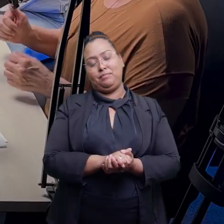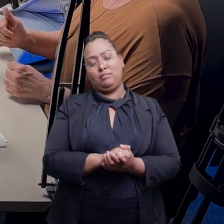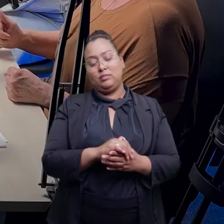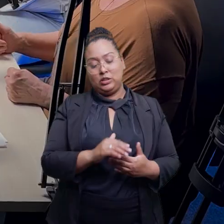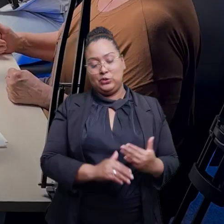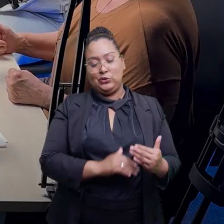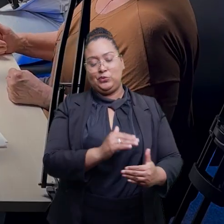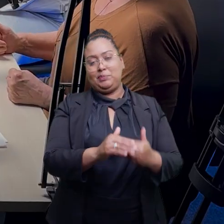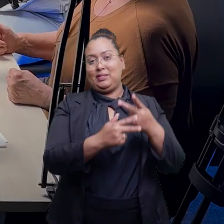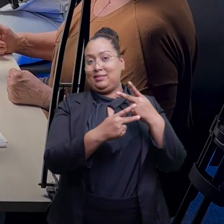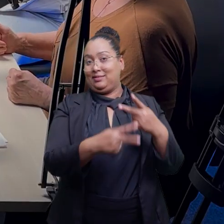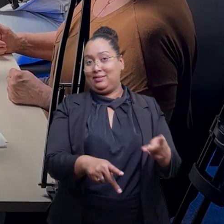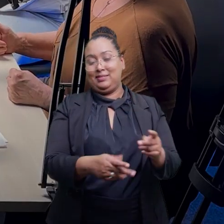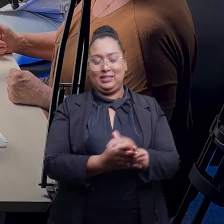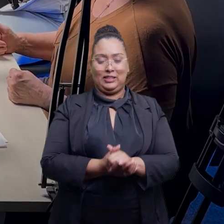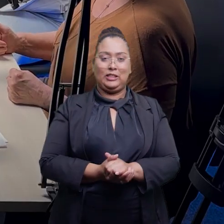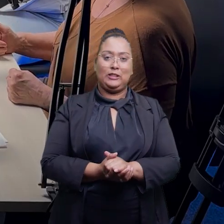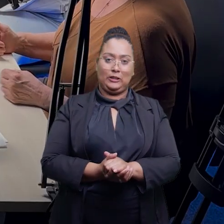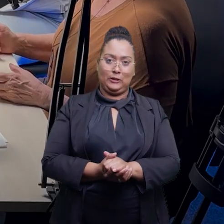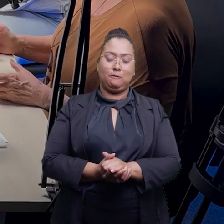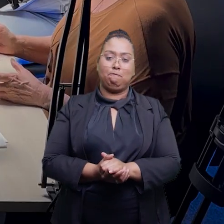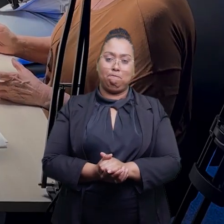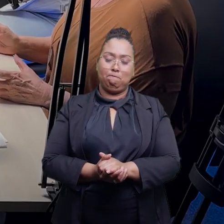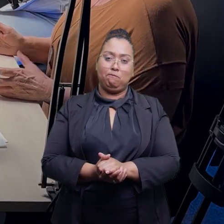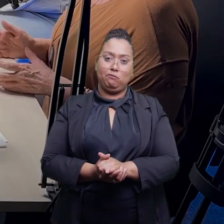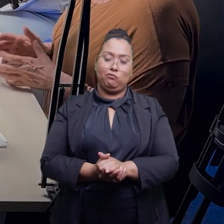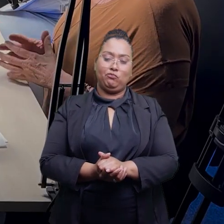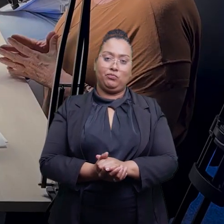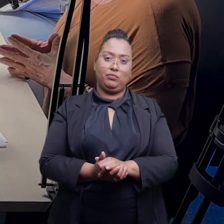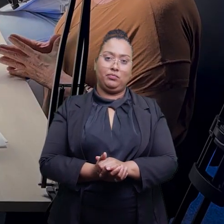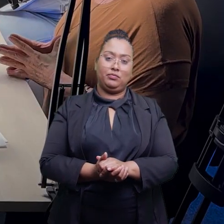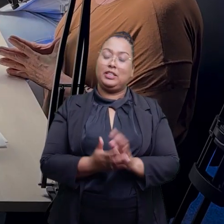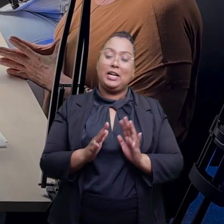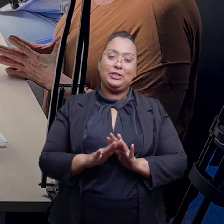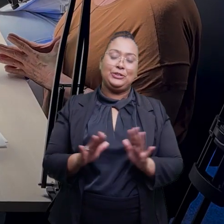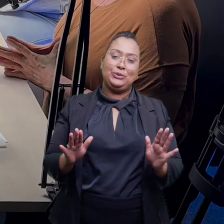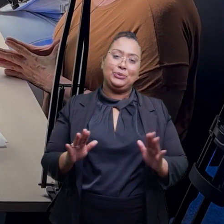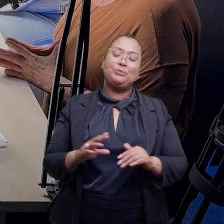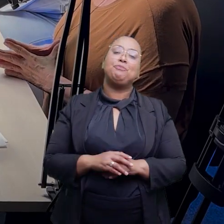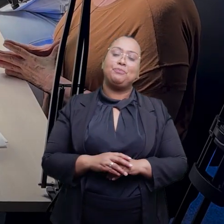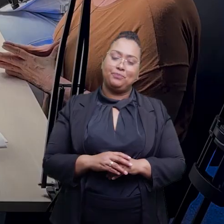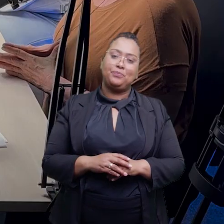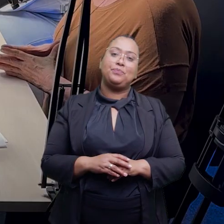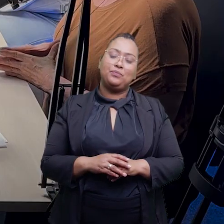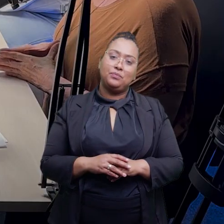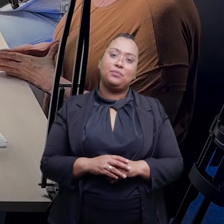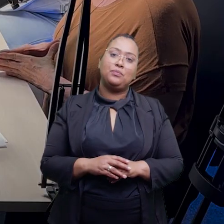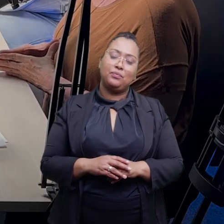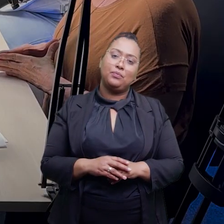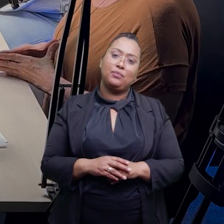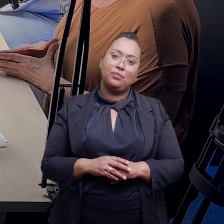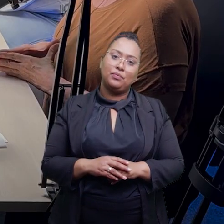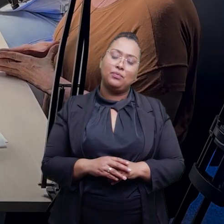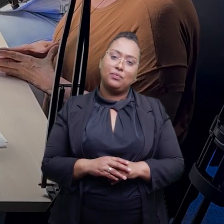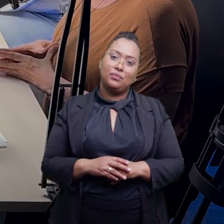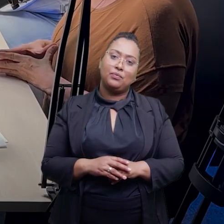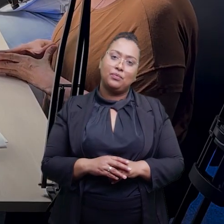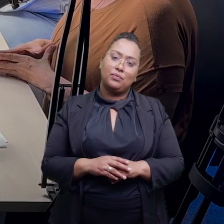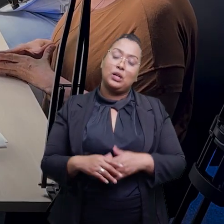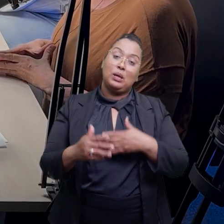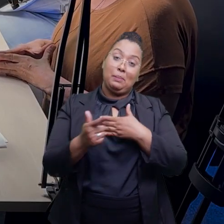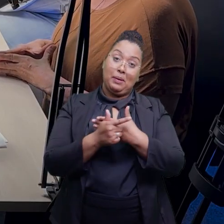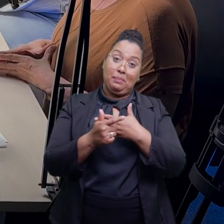de desenvolvimento dessa criança, né? Então é isso, né? Assim, eu acho que o papel